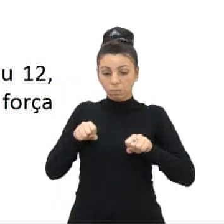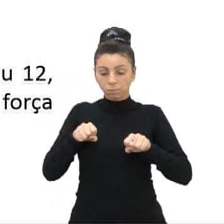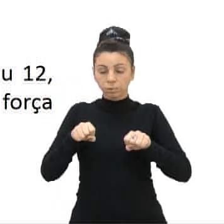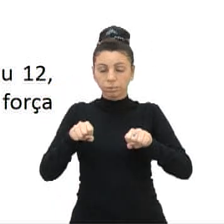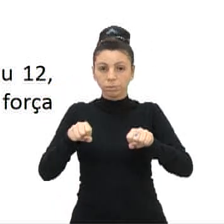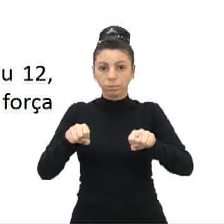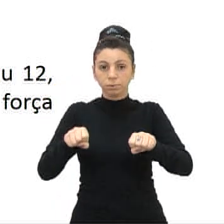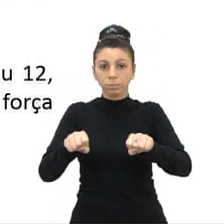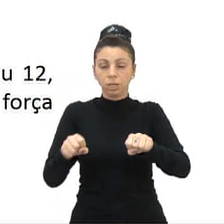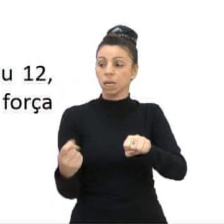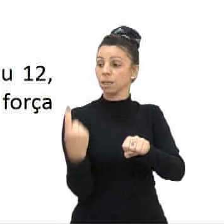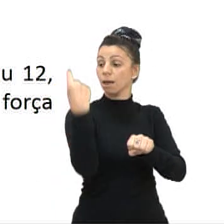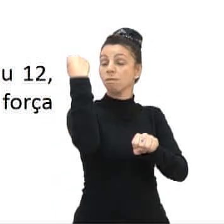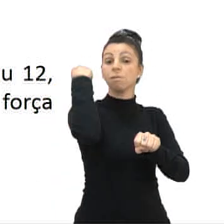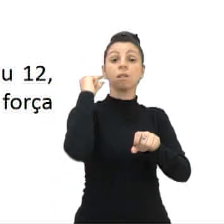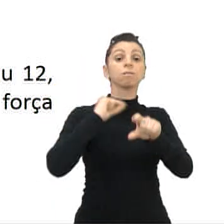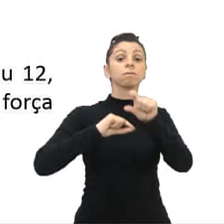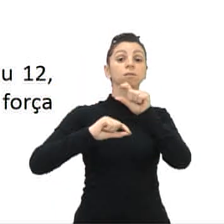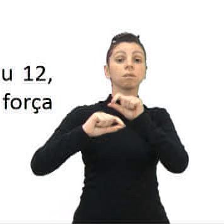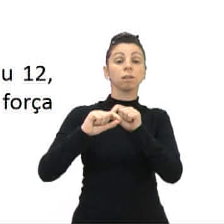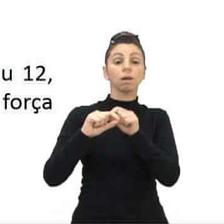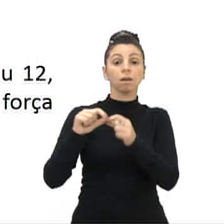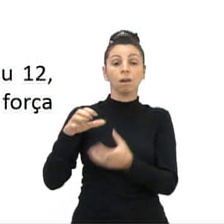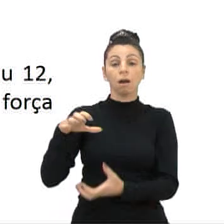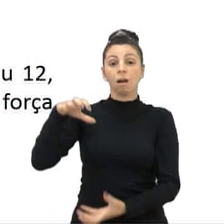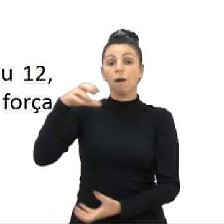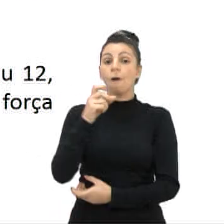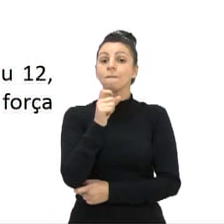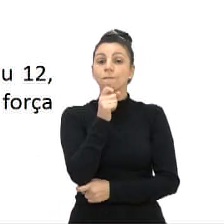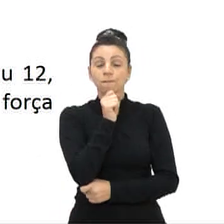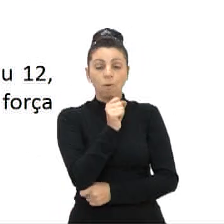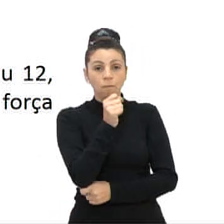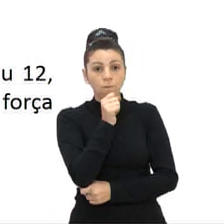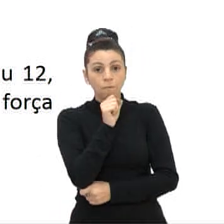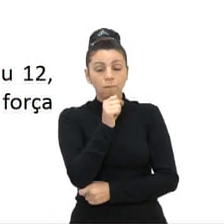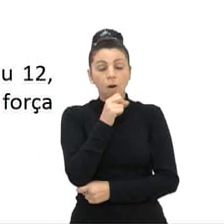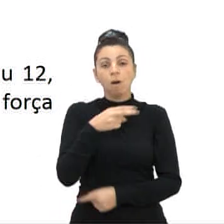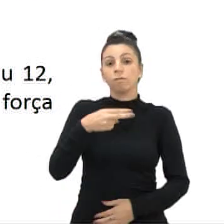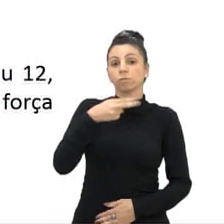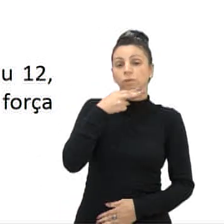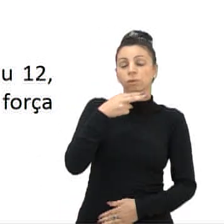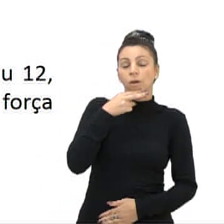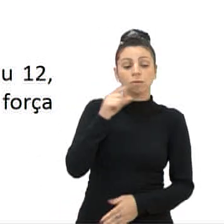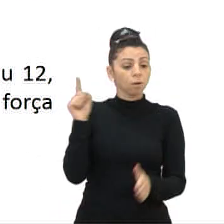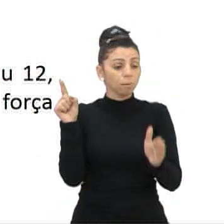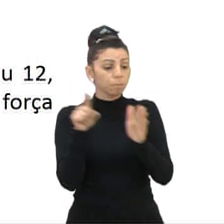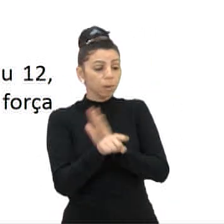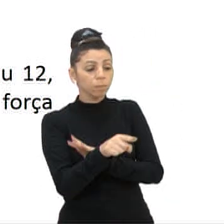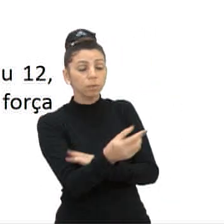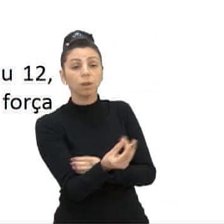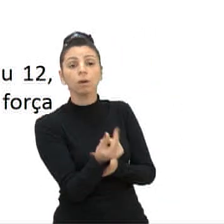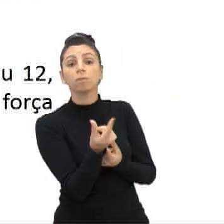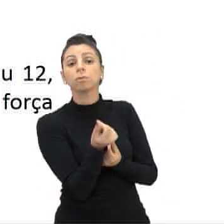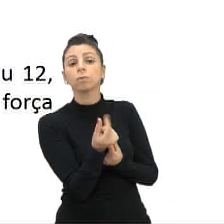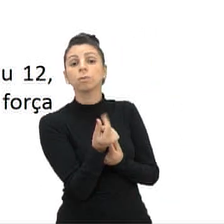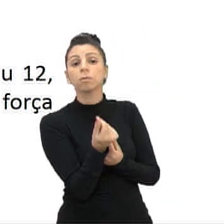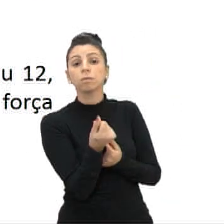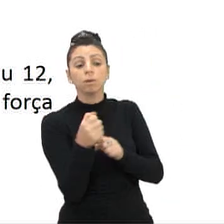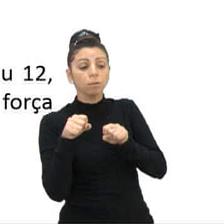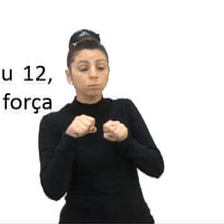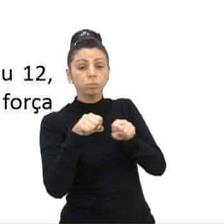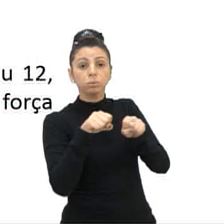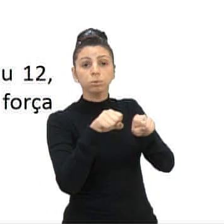seu netinho, sentados em pilhas de papel. Perguntei ao carroceiro quanto ele cobrava pelo transporte